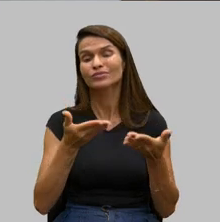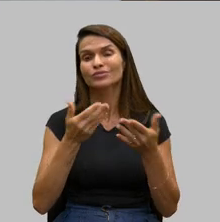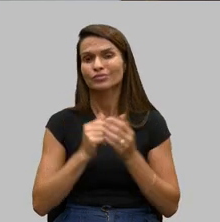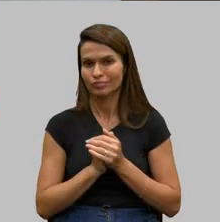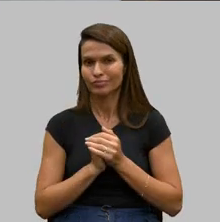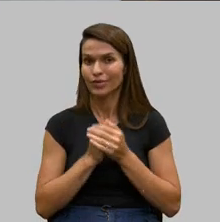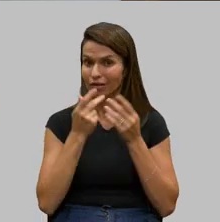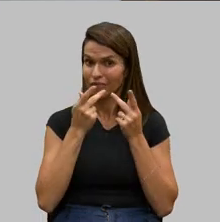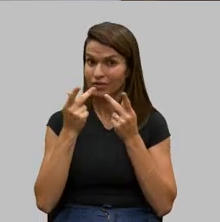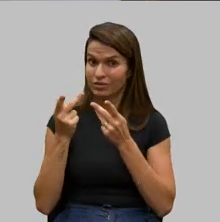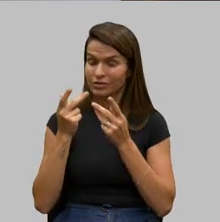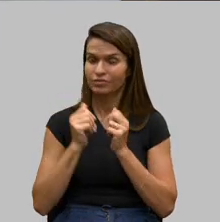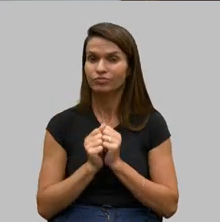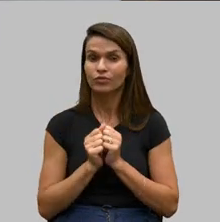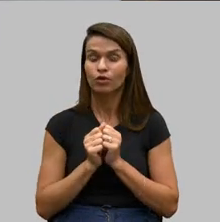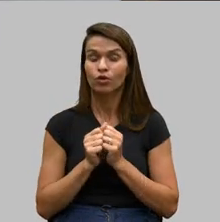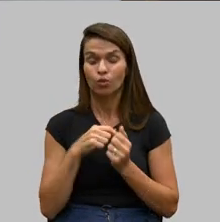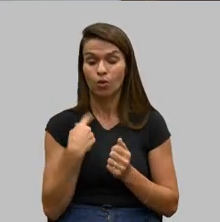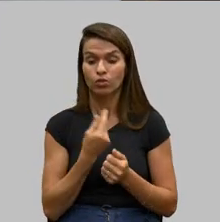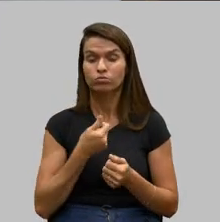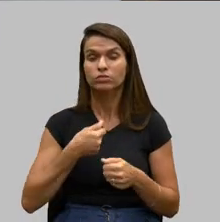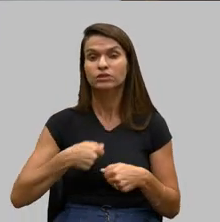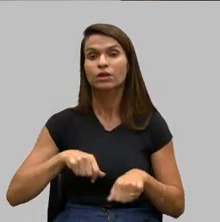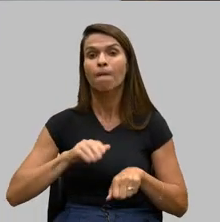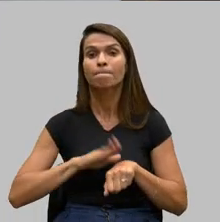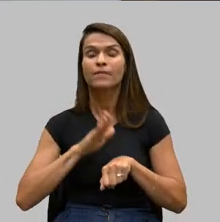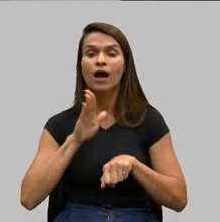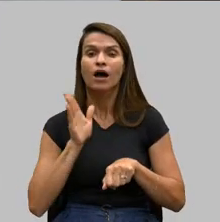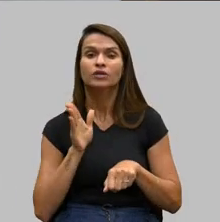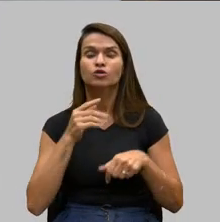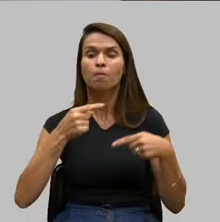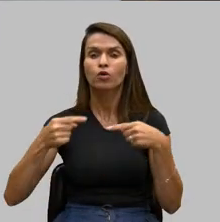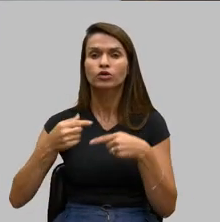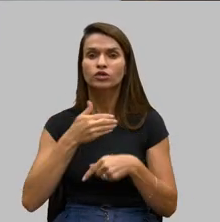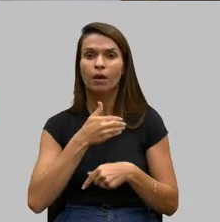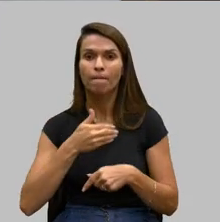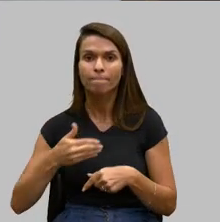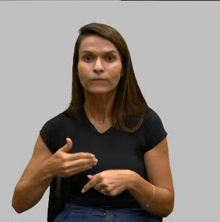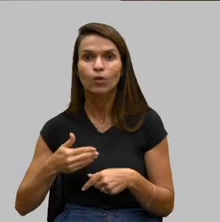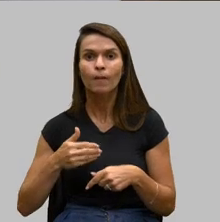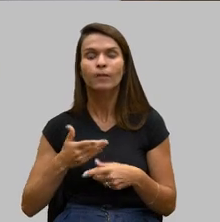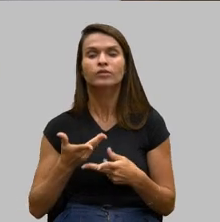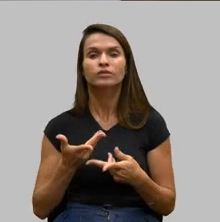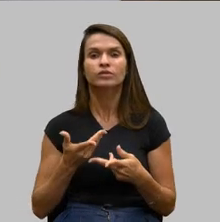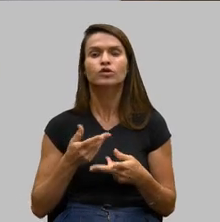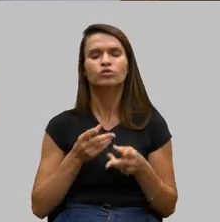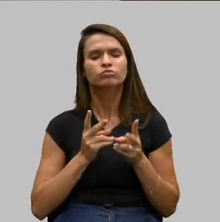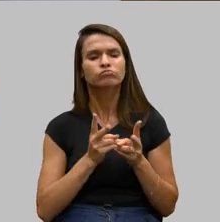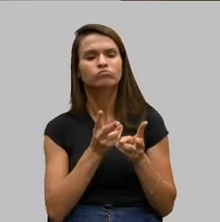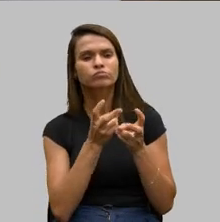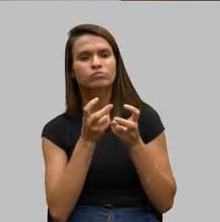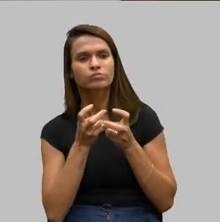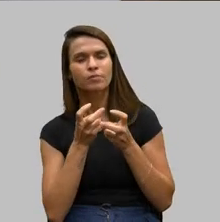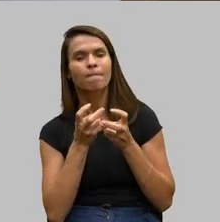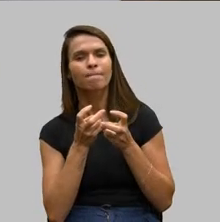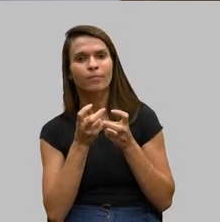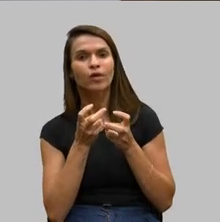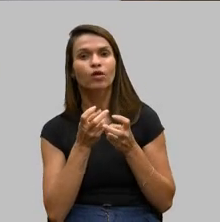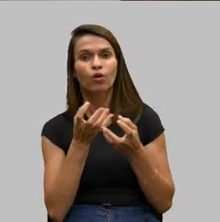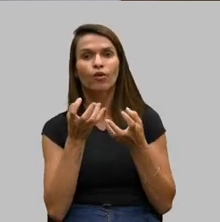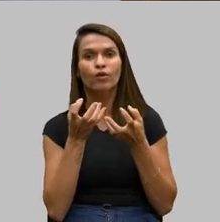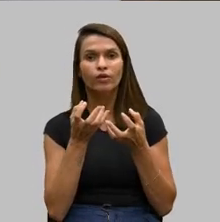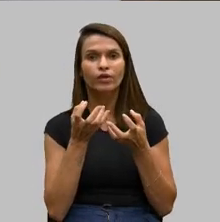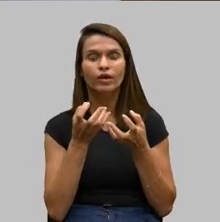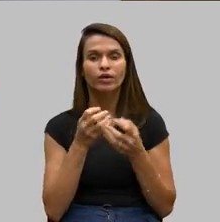precisamos de mais política pública mais recursos e eu vou sempre disputar o orçamento eu quero que a